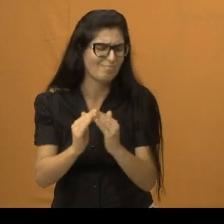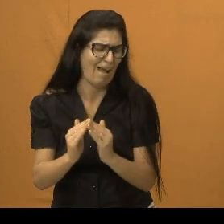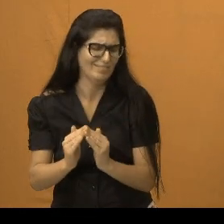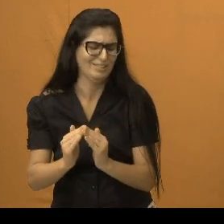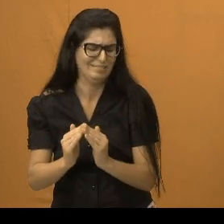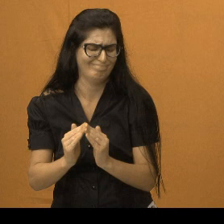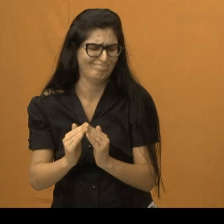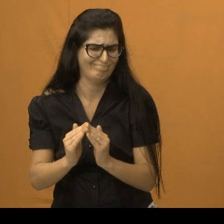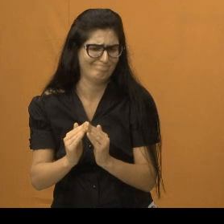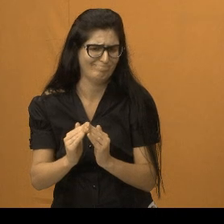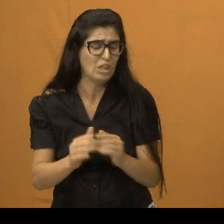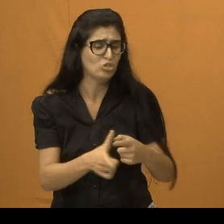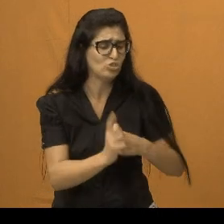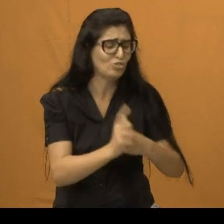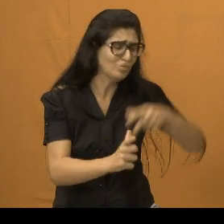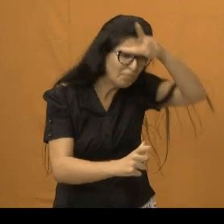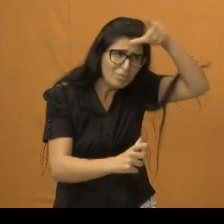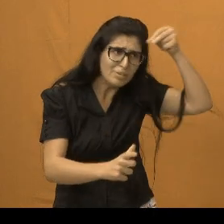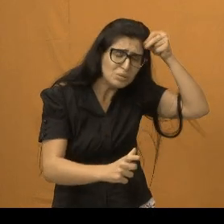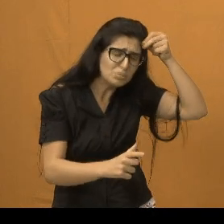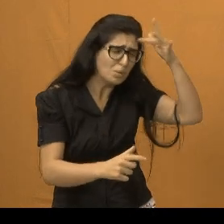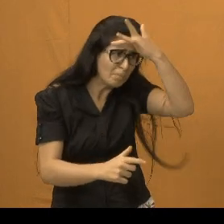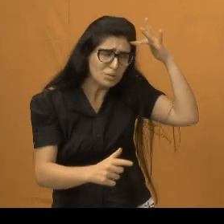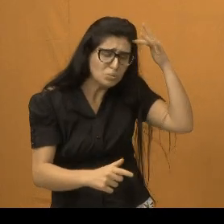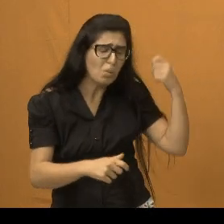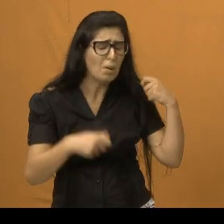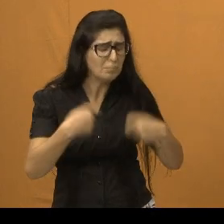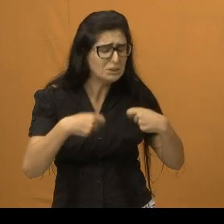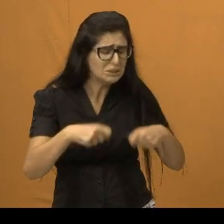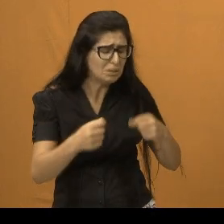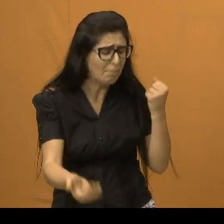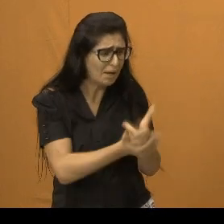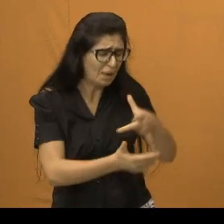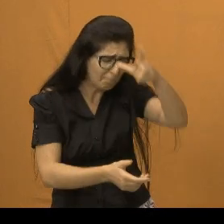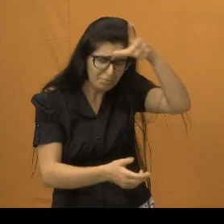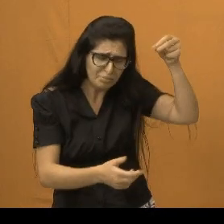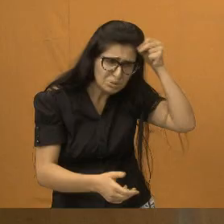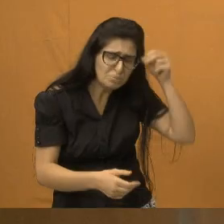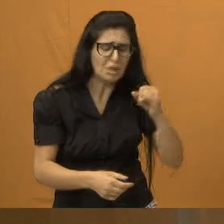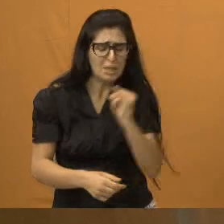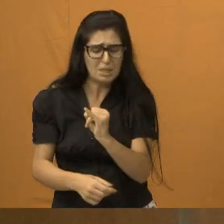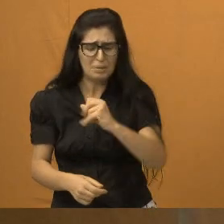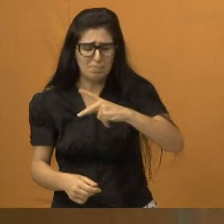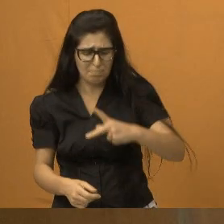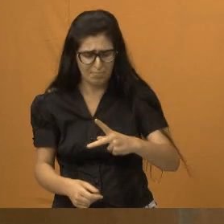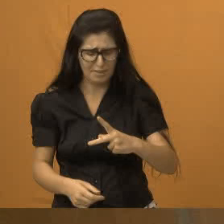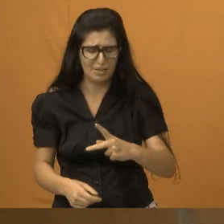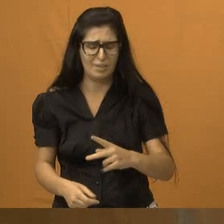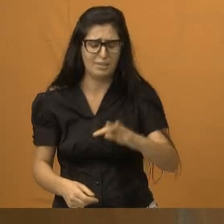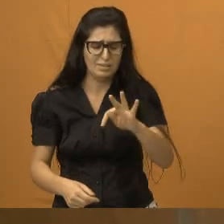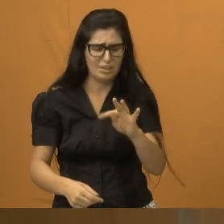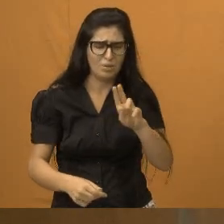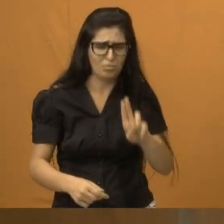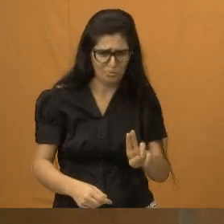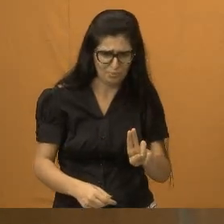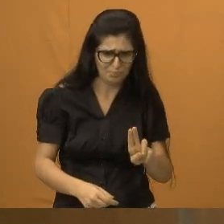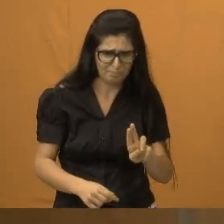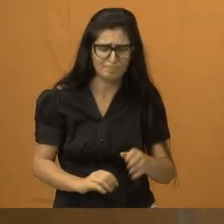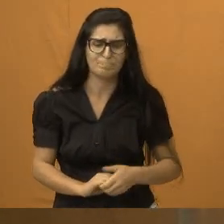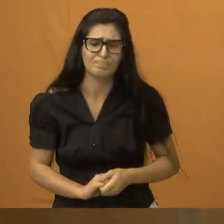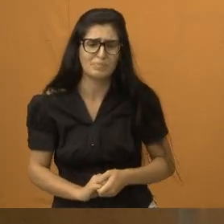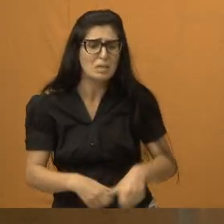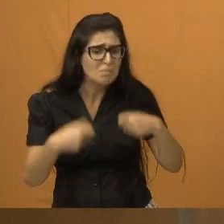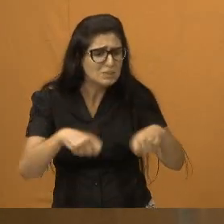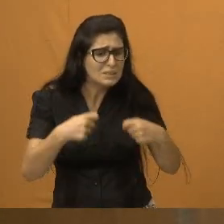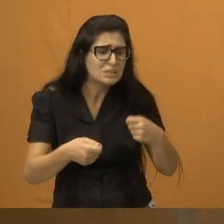exemplo, né, então é uma coisa que ele sofrido muitas vezes, né? Puxa vida, eu quero pagar. E quando ele tem essa anistia, ele tem a condição de